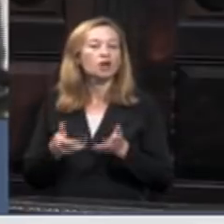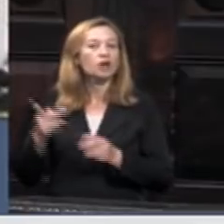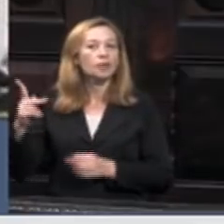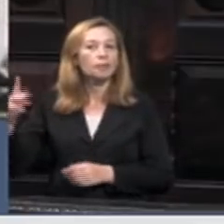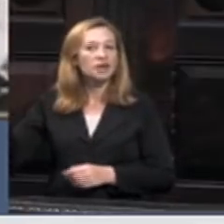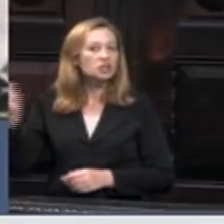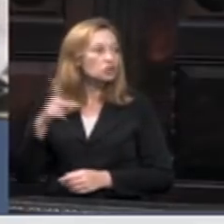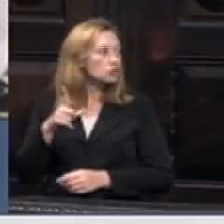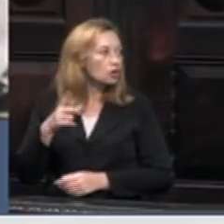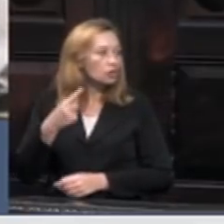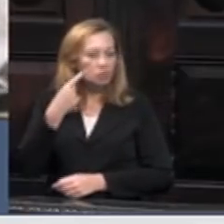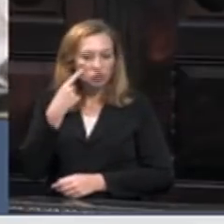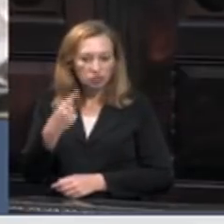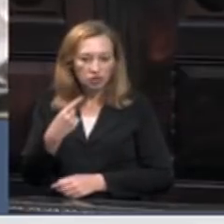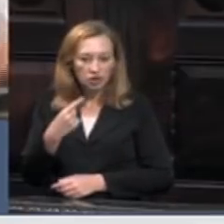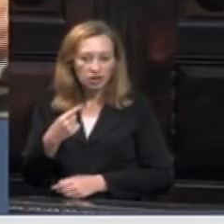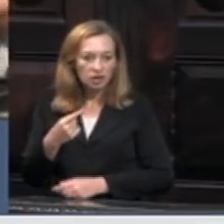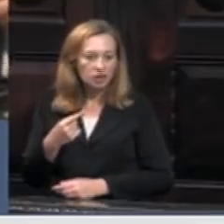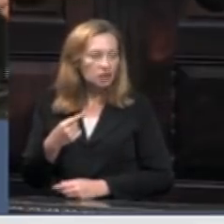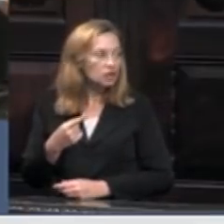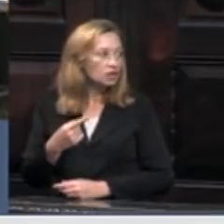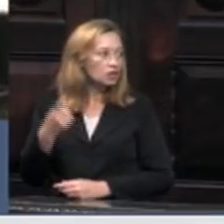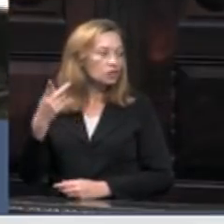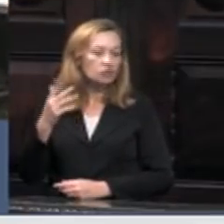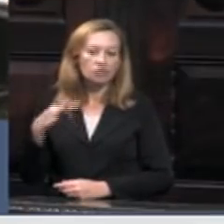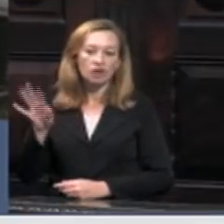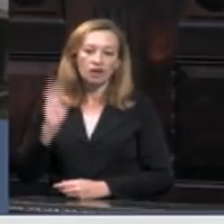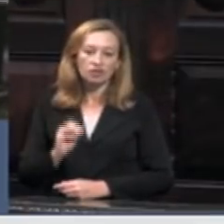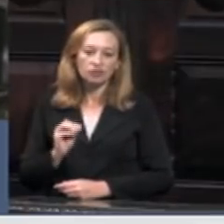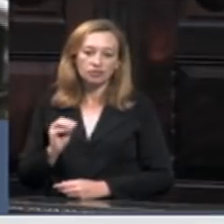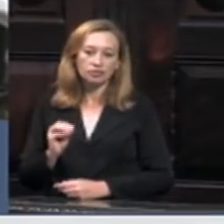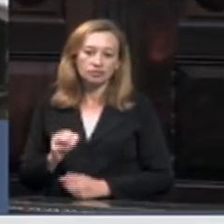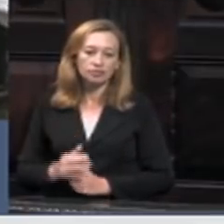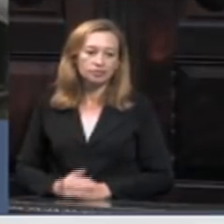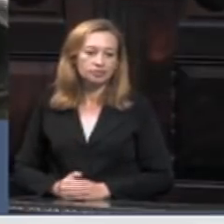vamos ouvir aqui o embargo auricular aqui com o Flávio Serafim.